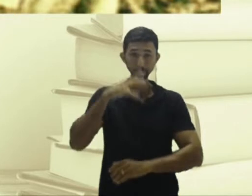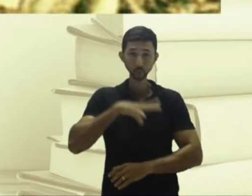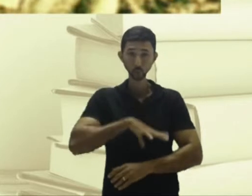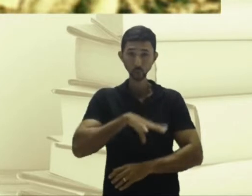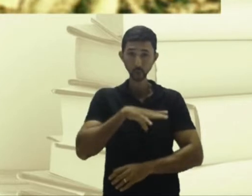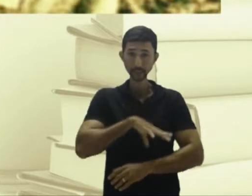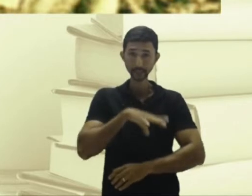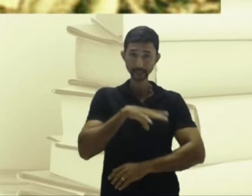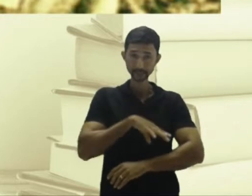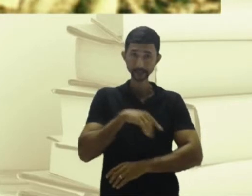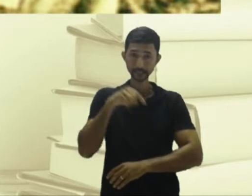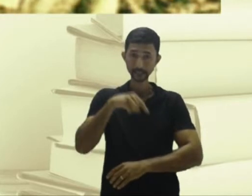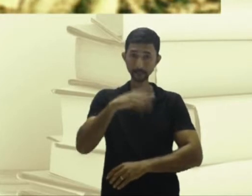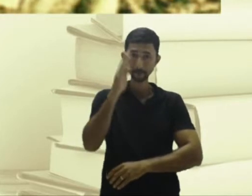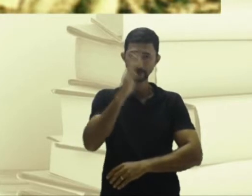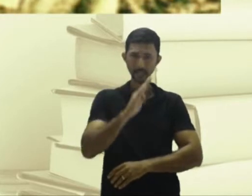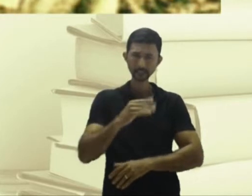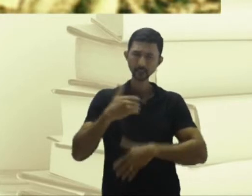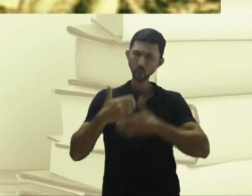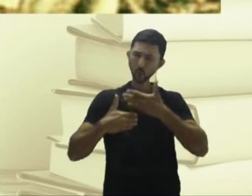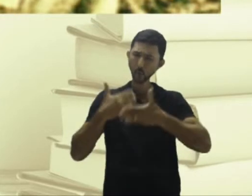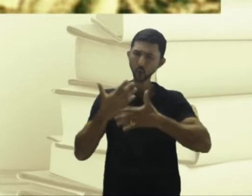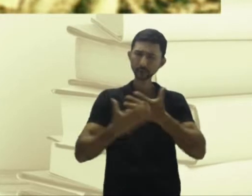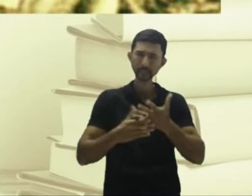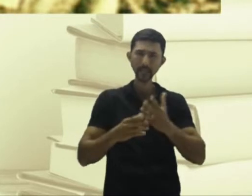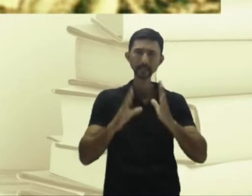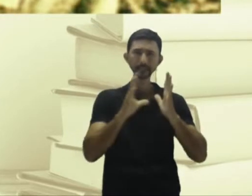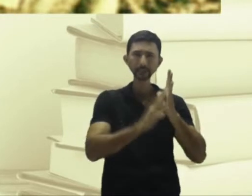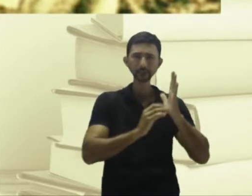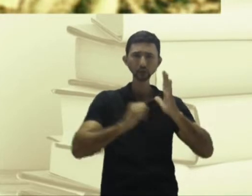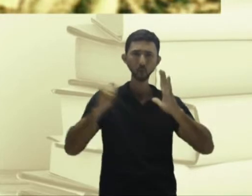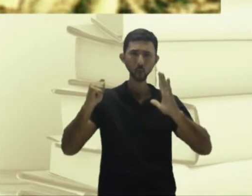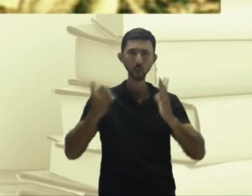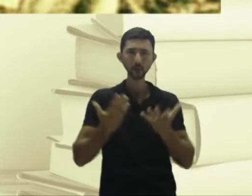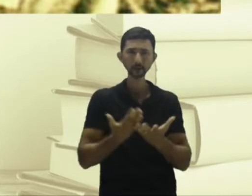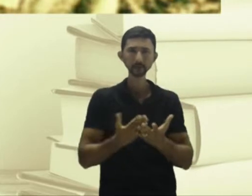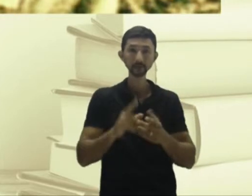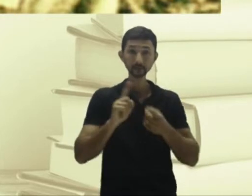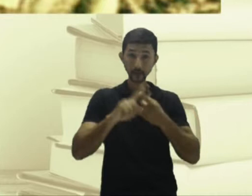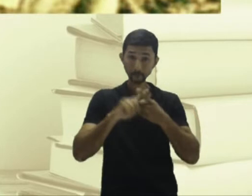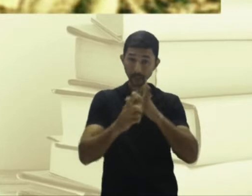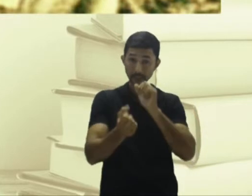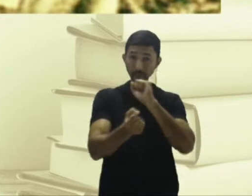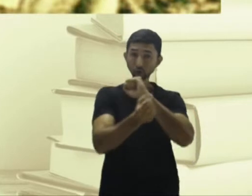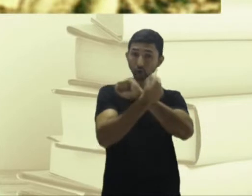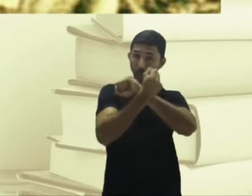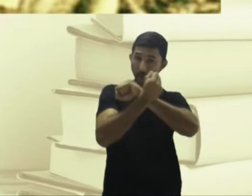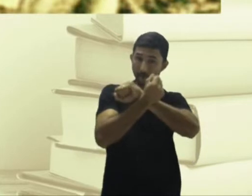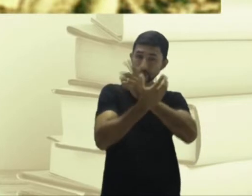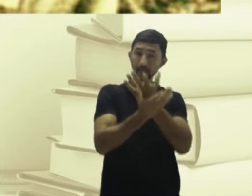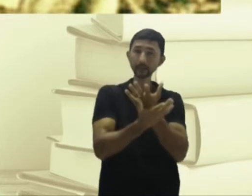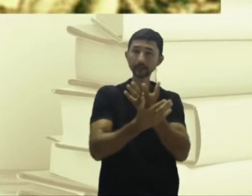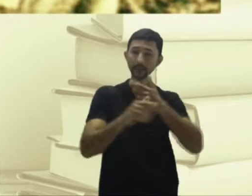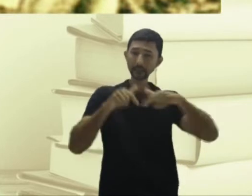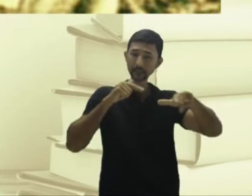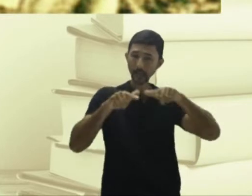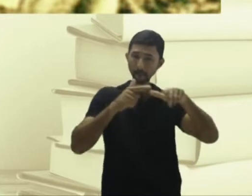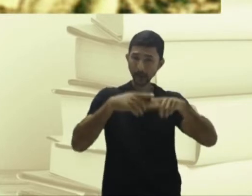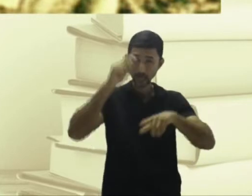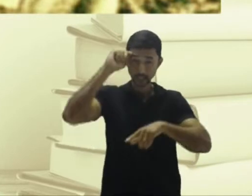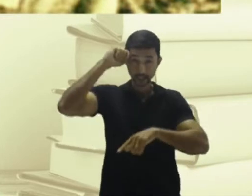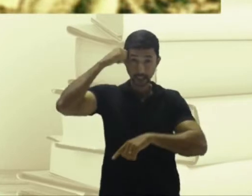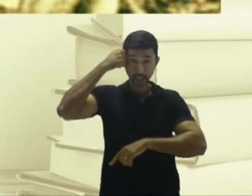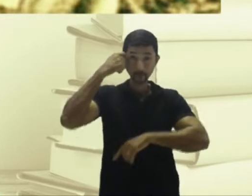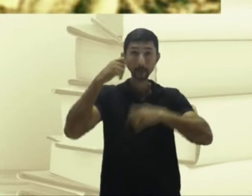dos portugueses aqui e o processo de colonização, bem como de escravização da mão de obra negra,